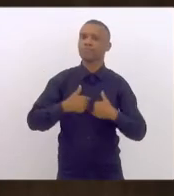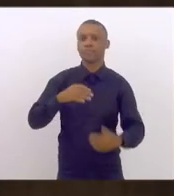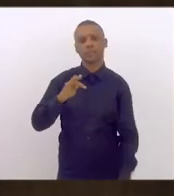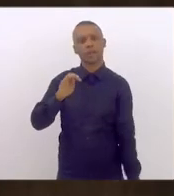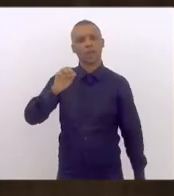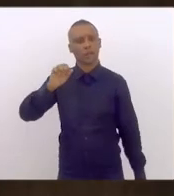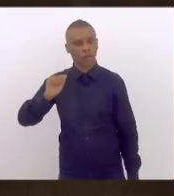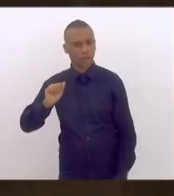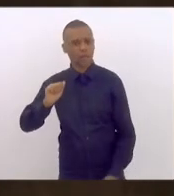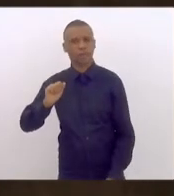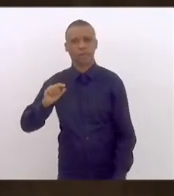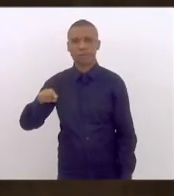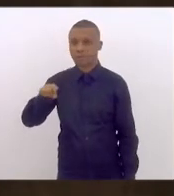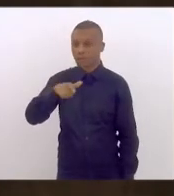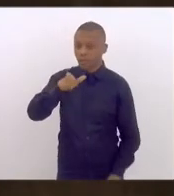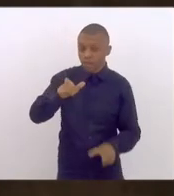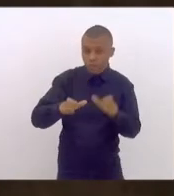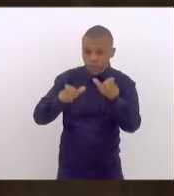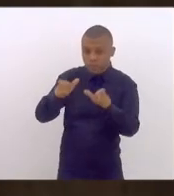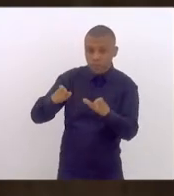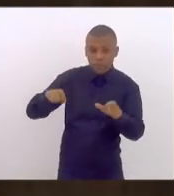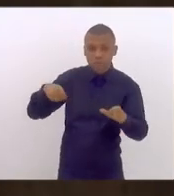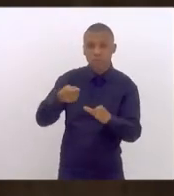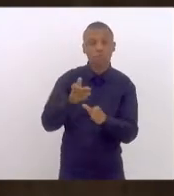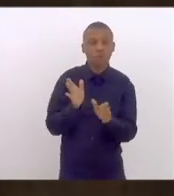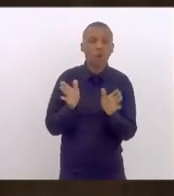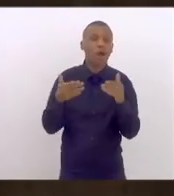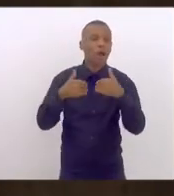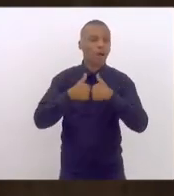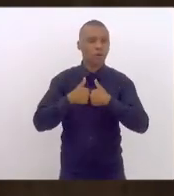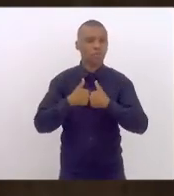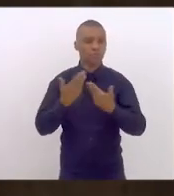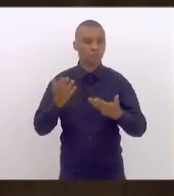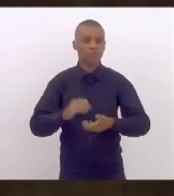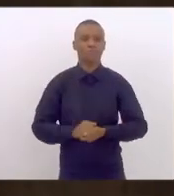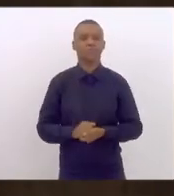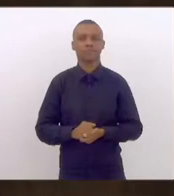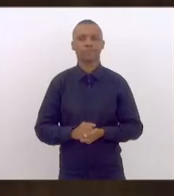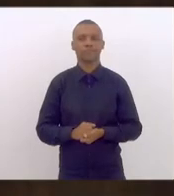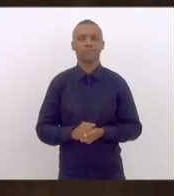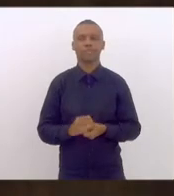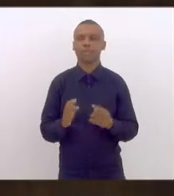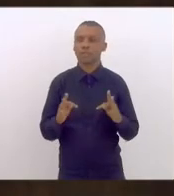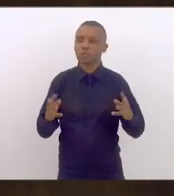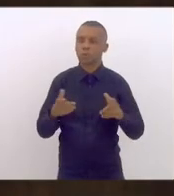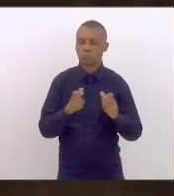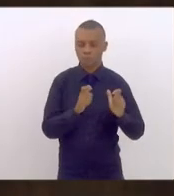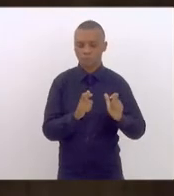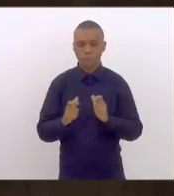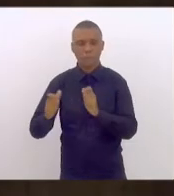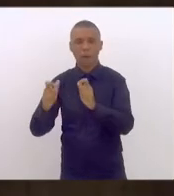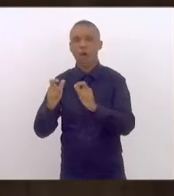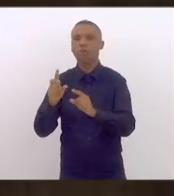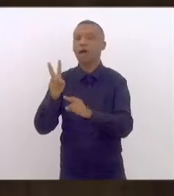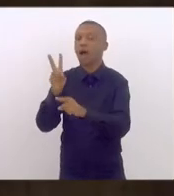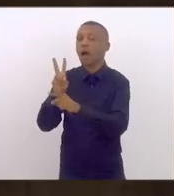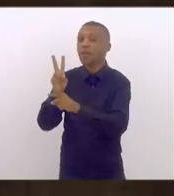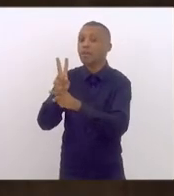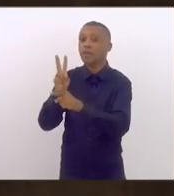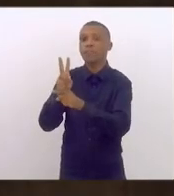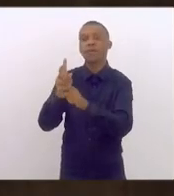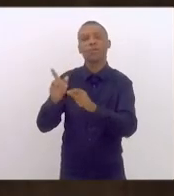que são as pessoas são autistas em todos os locais de atendimento ao público